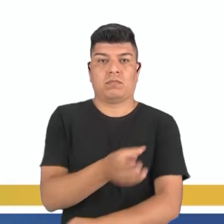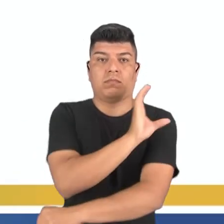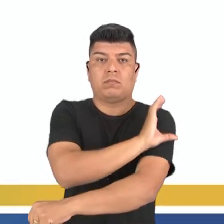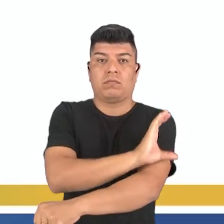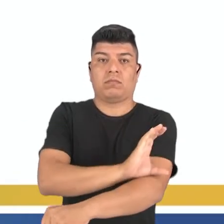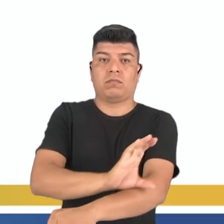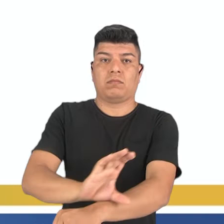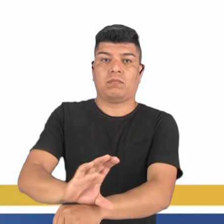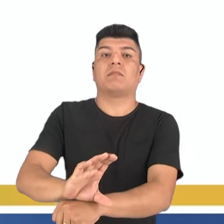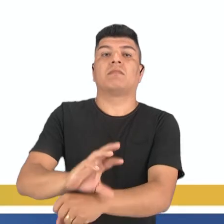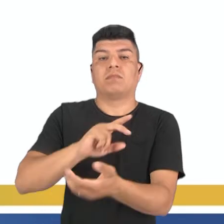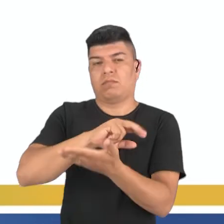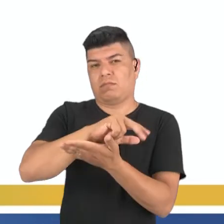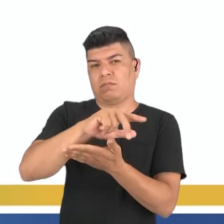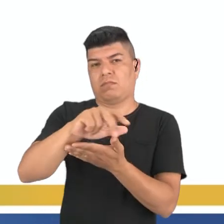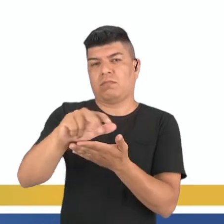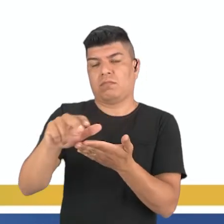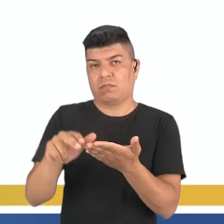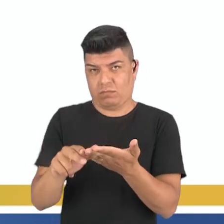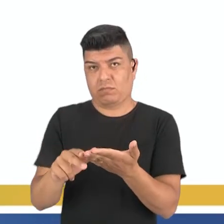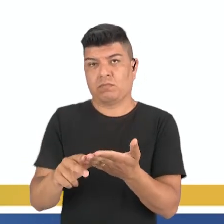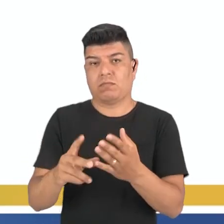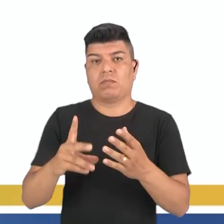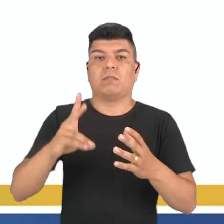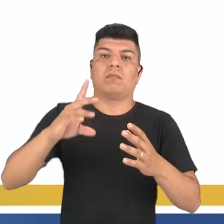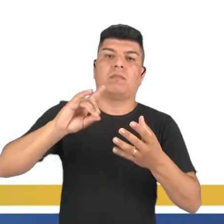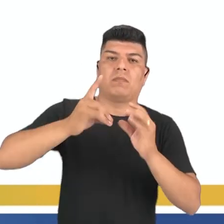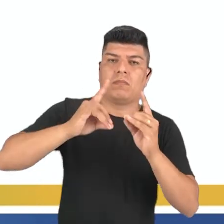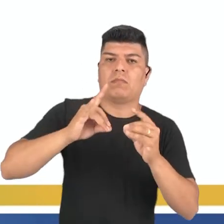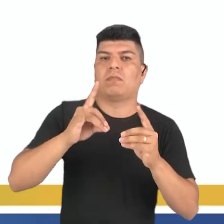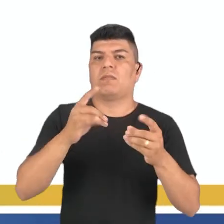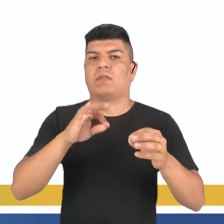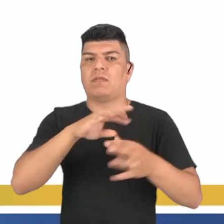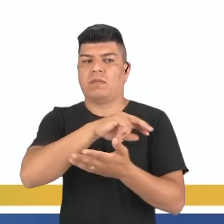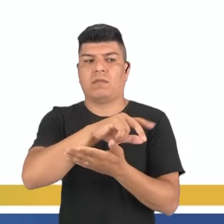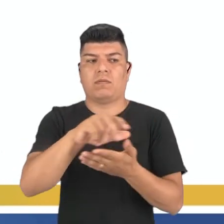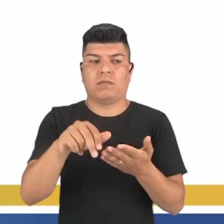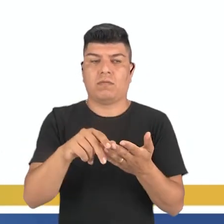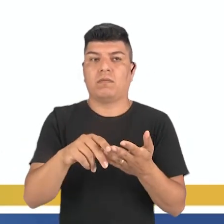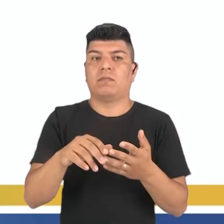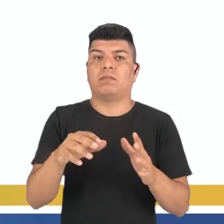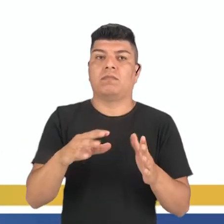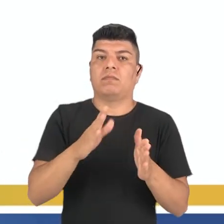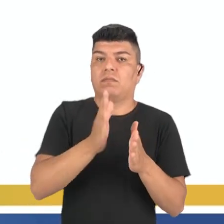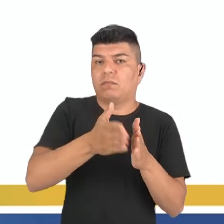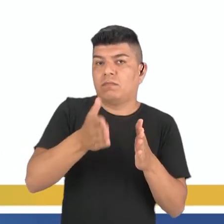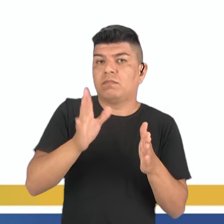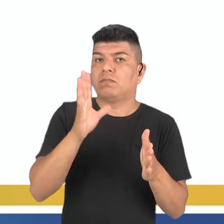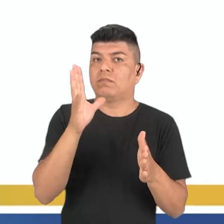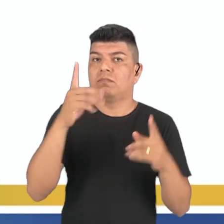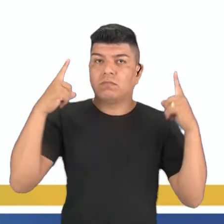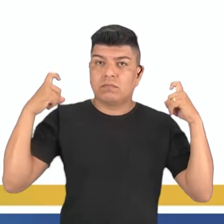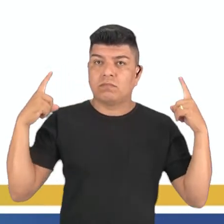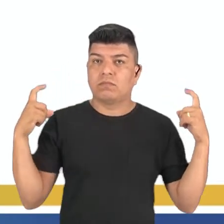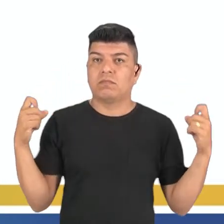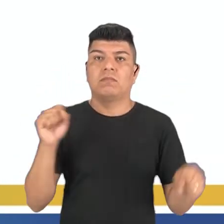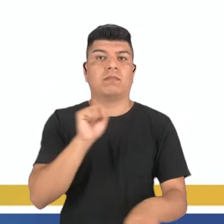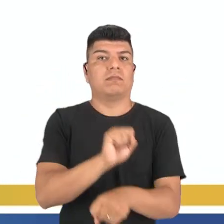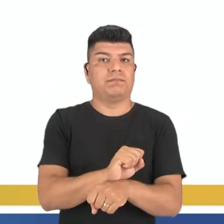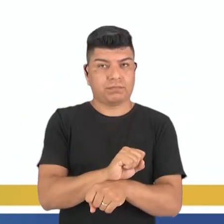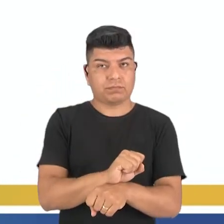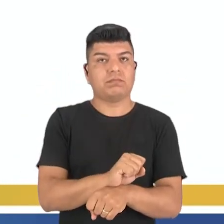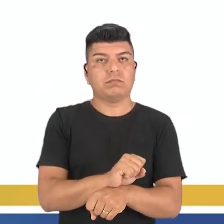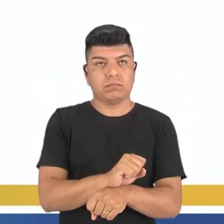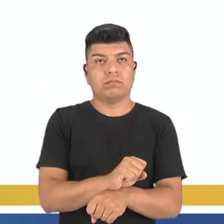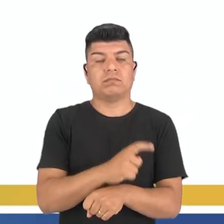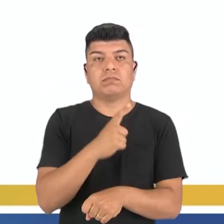cultural, maracatu, frevo, a quadrilha e o bumba meu boi, a duração do som e pausa, que é quando a gente fala em